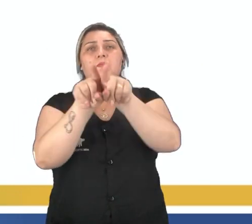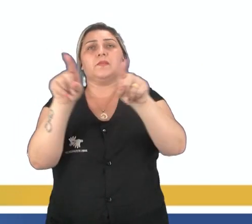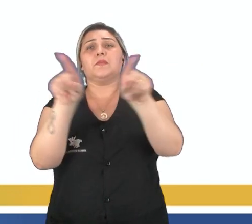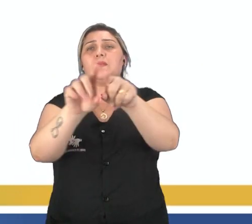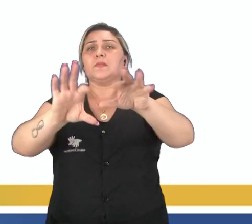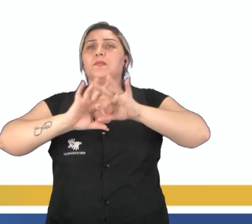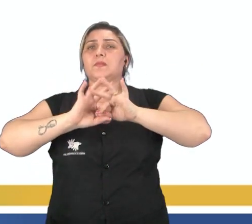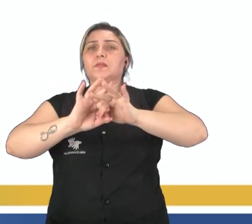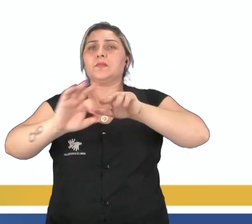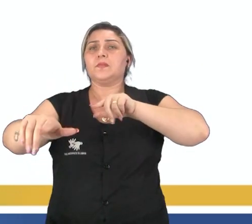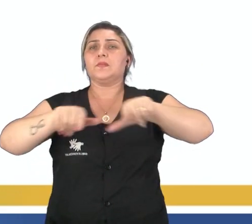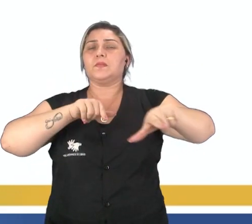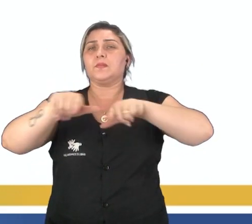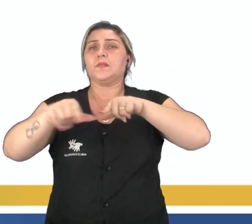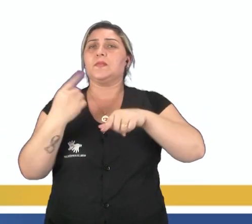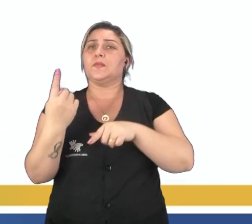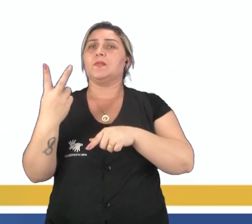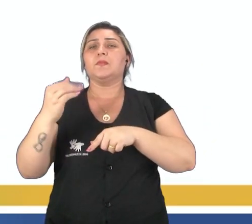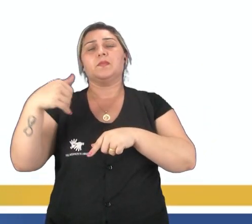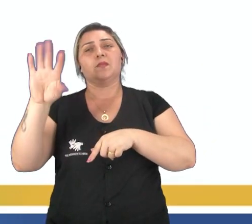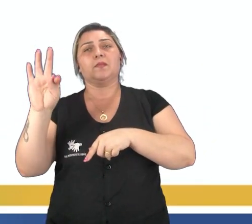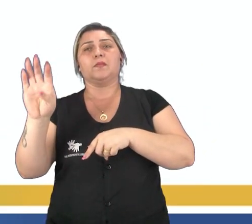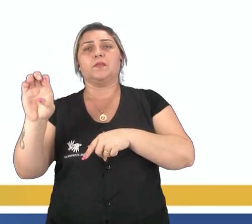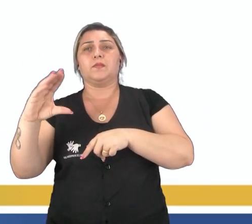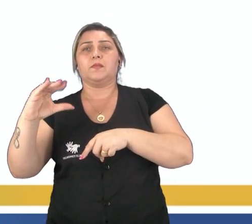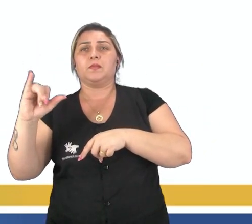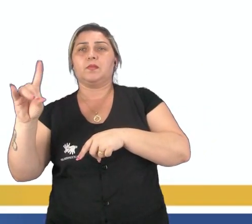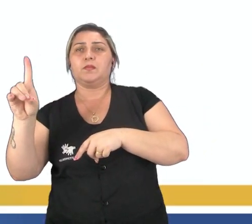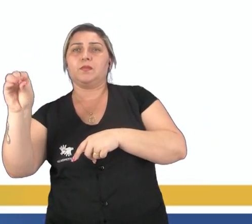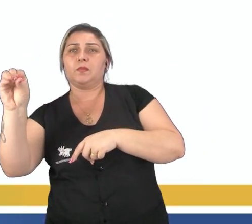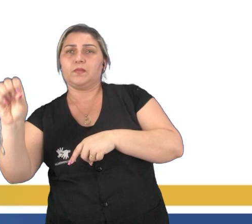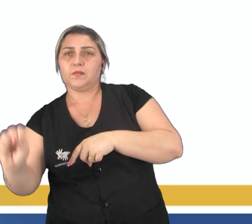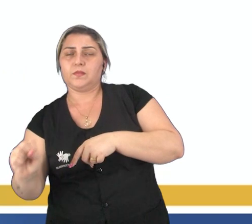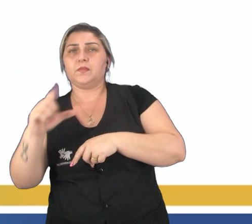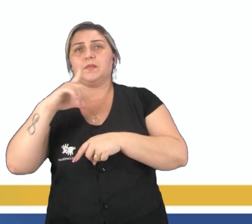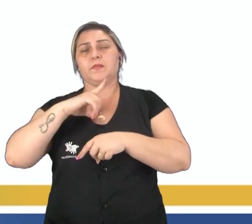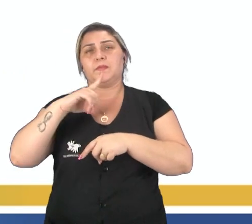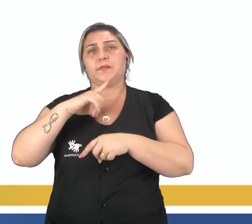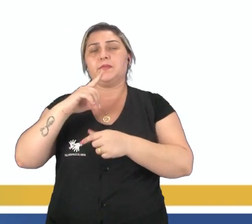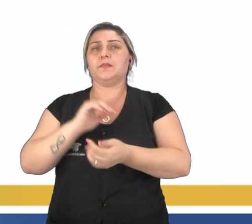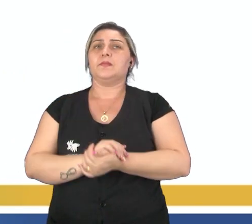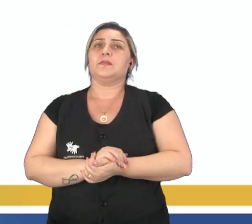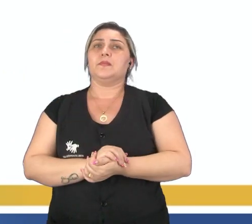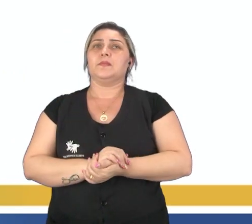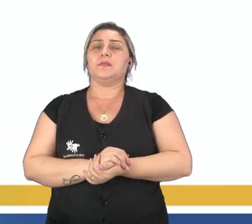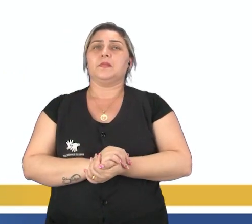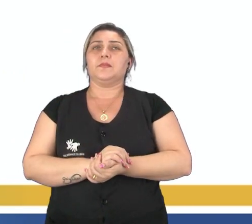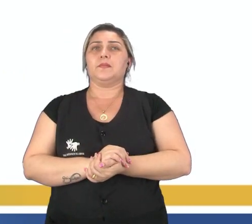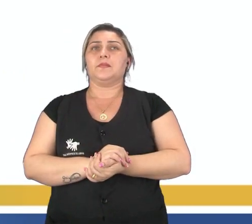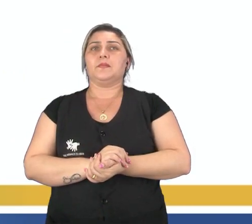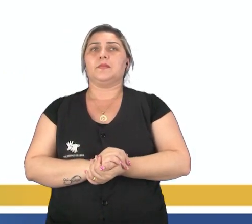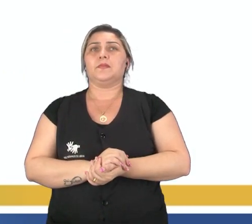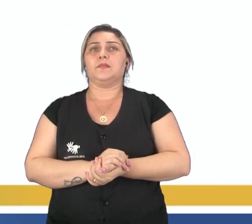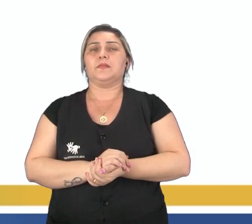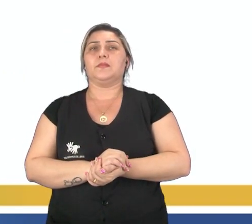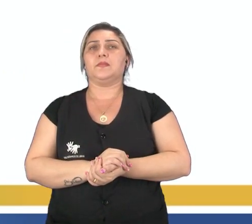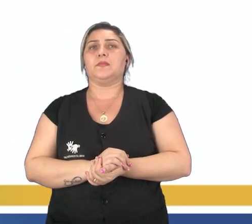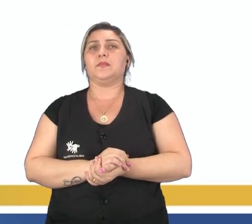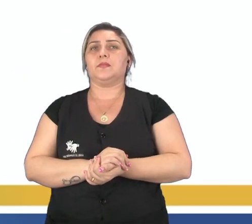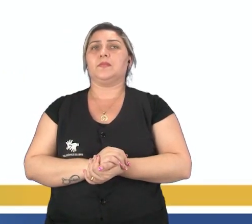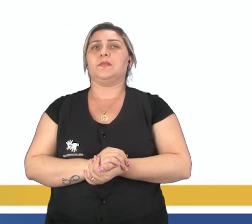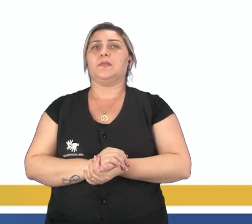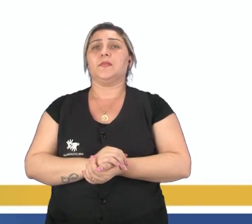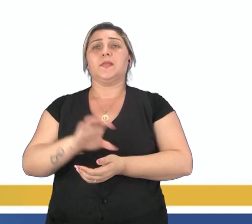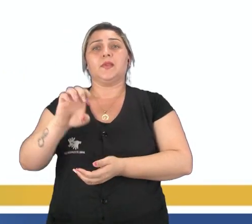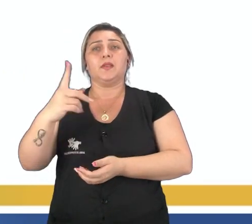da união do trabalho de um ou mais tecidos, tá? Nesse caso, a gente tem aí, só para relembrar, a gente tem os tecidos que são